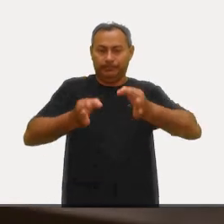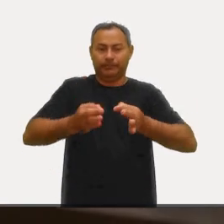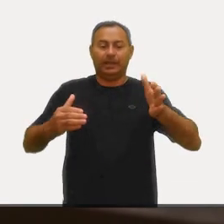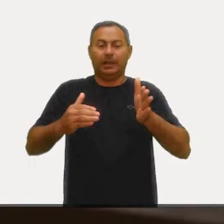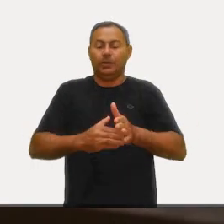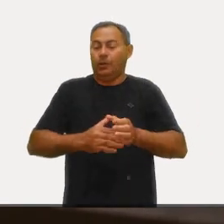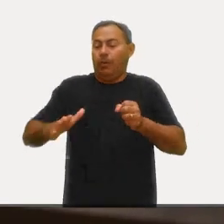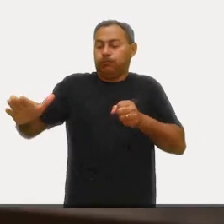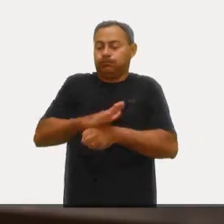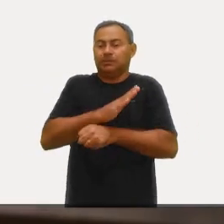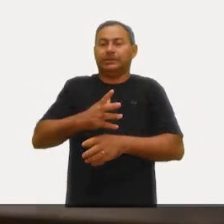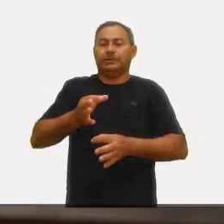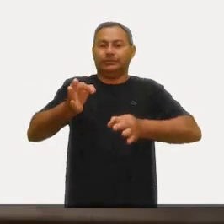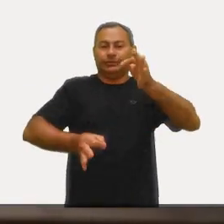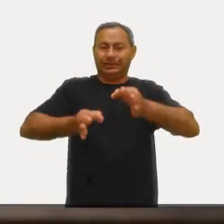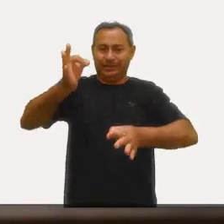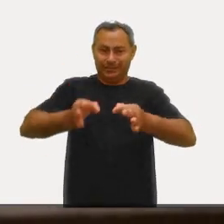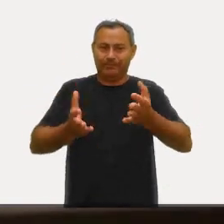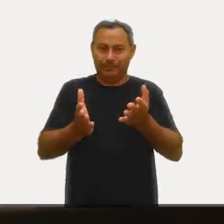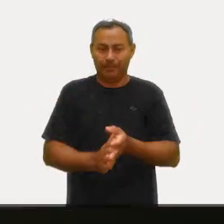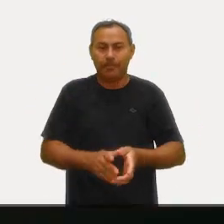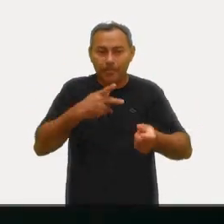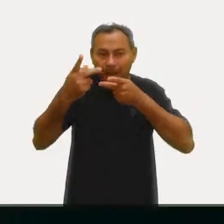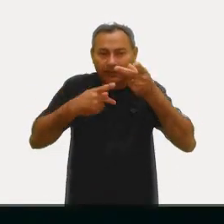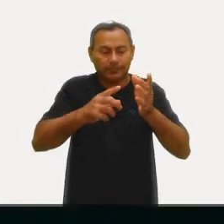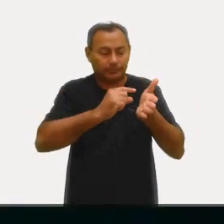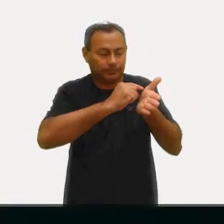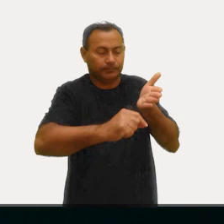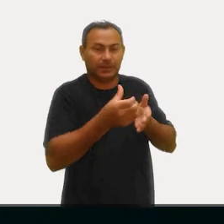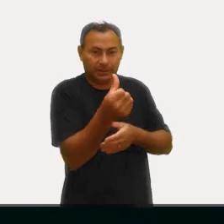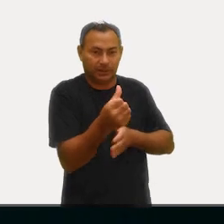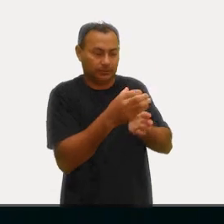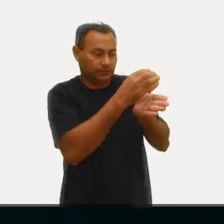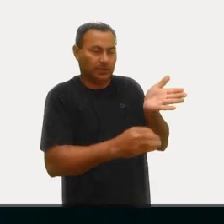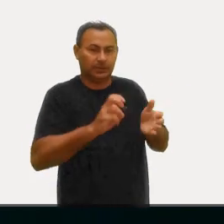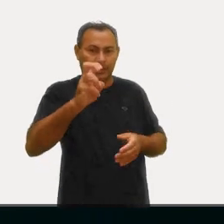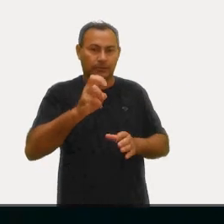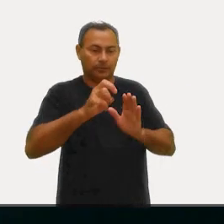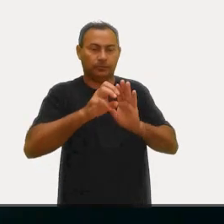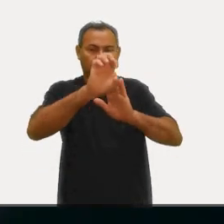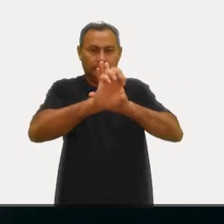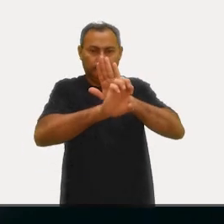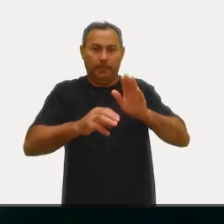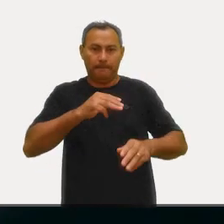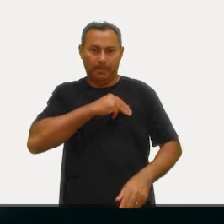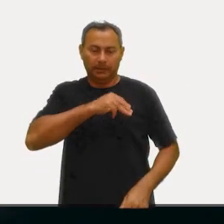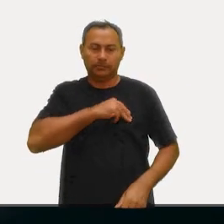vão ficar até a boca de tanta justiça. Estamos falando do versículo 6 do capítulo 5 de